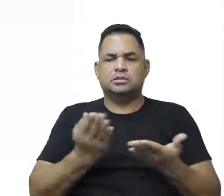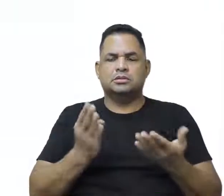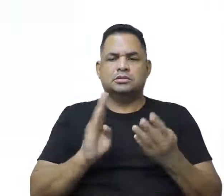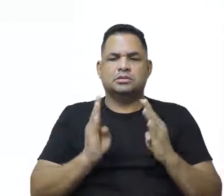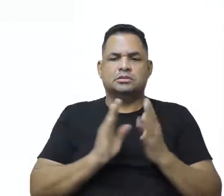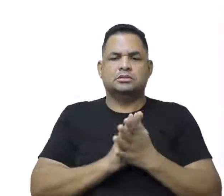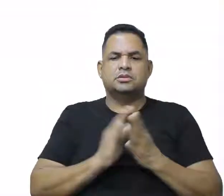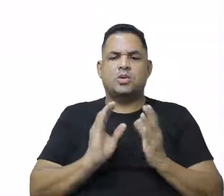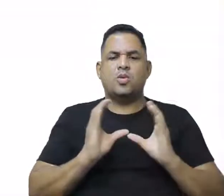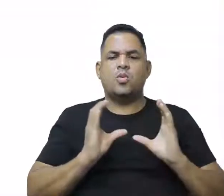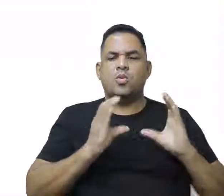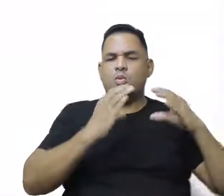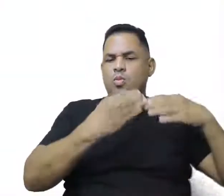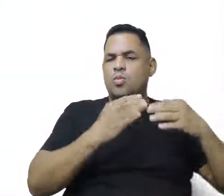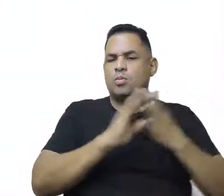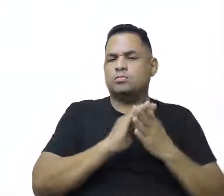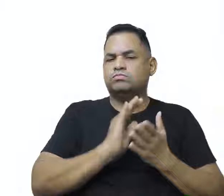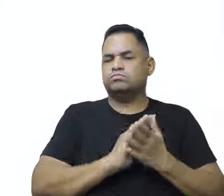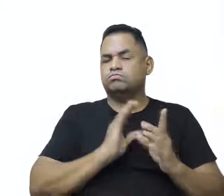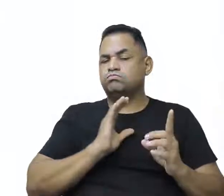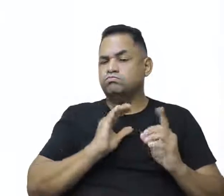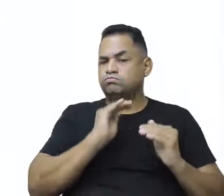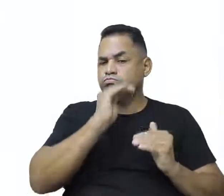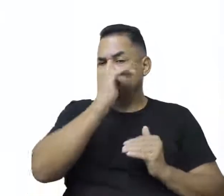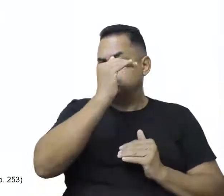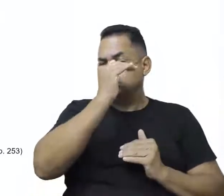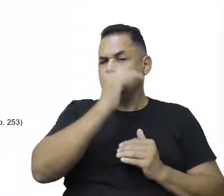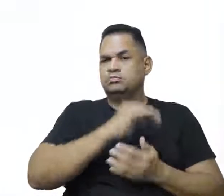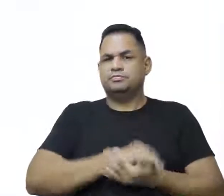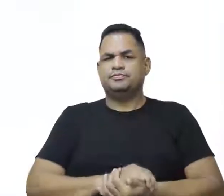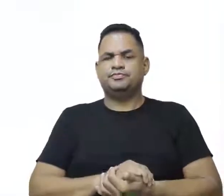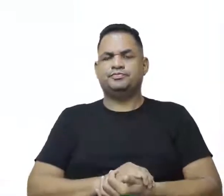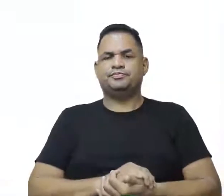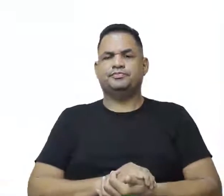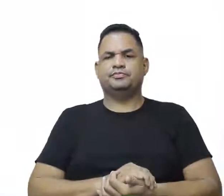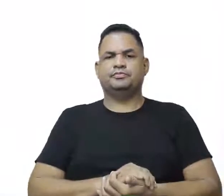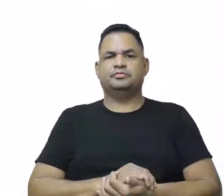pelas classes dominantes, tá certo?